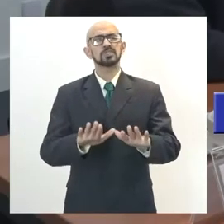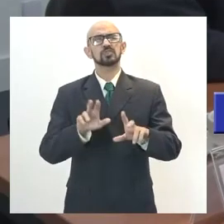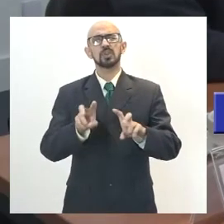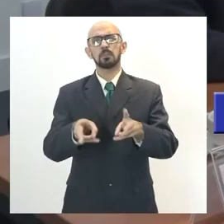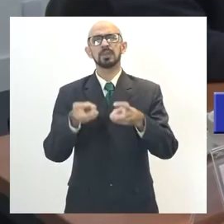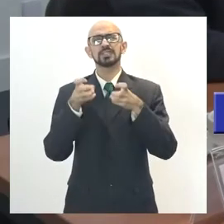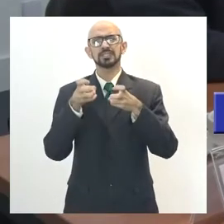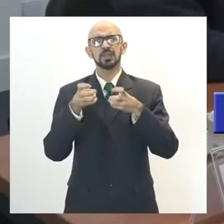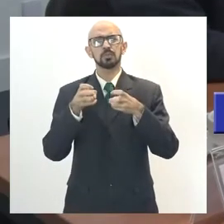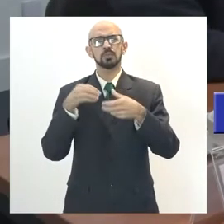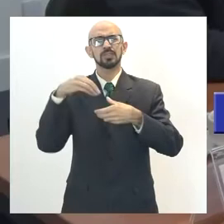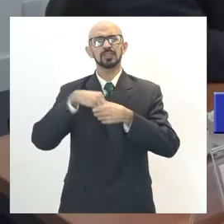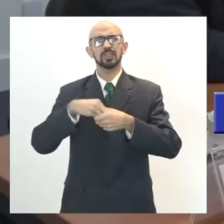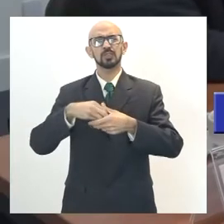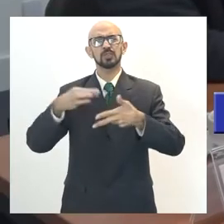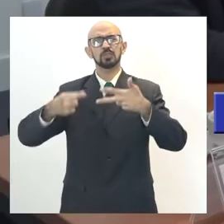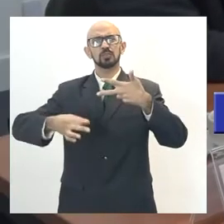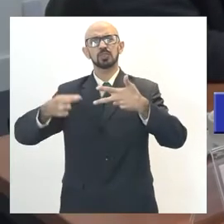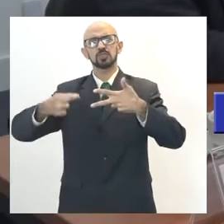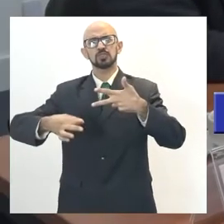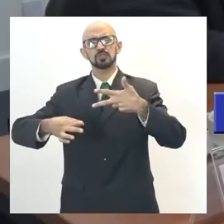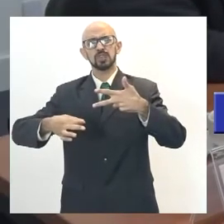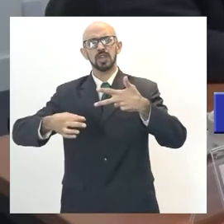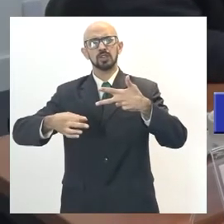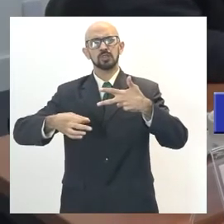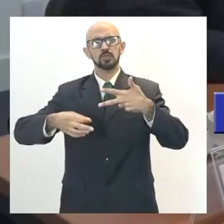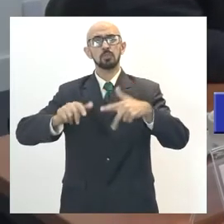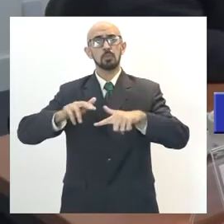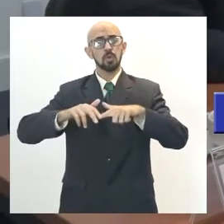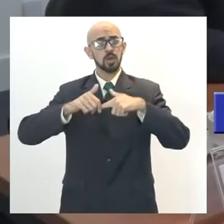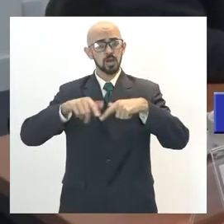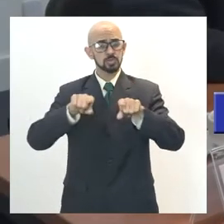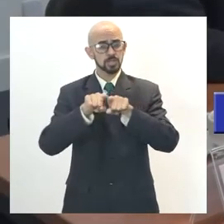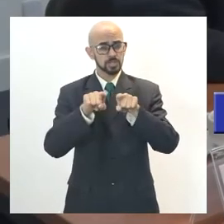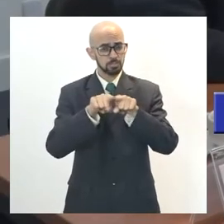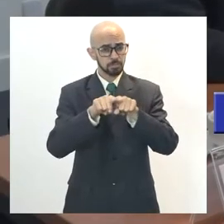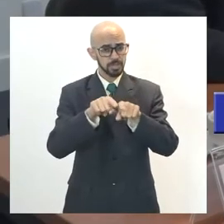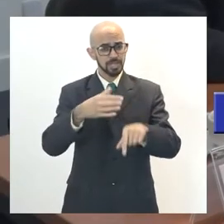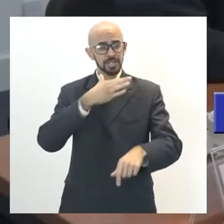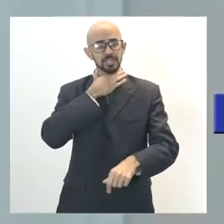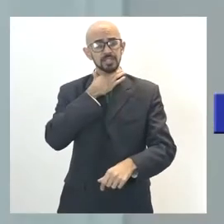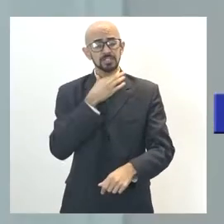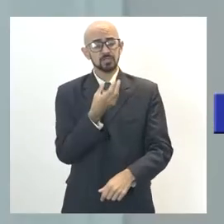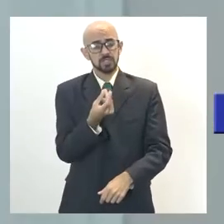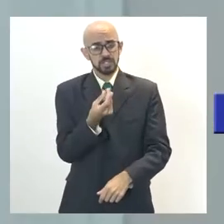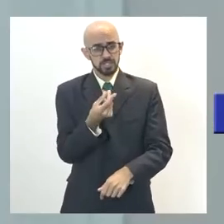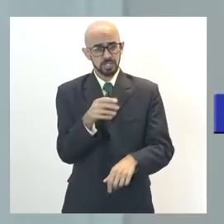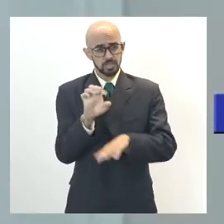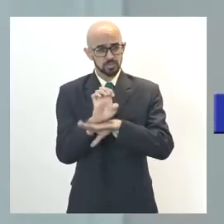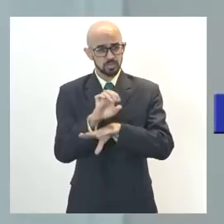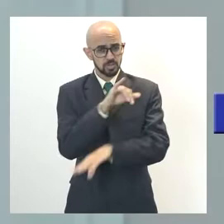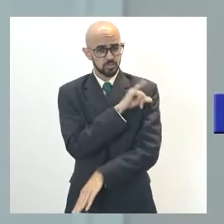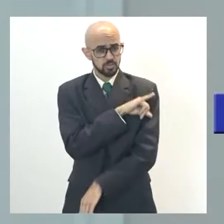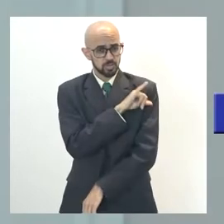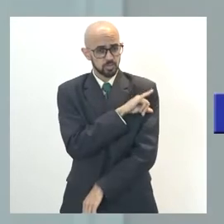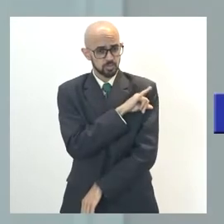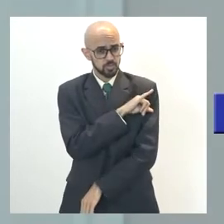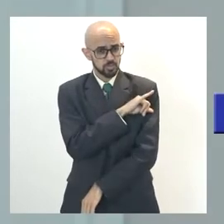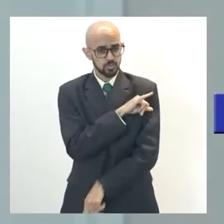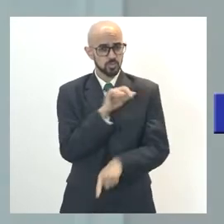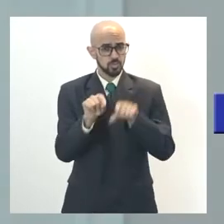poder judiciário muito por conta também da crise financeira que passa o estado é que